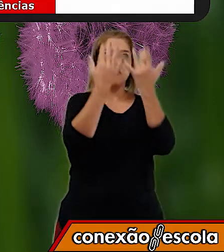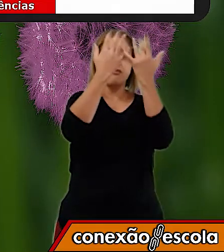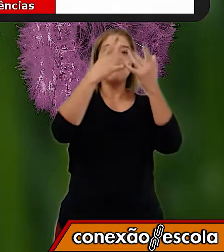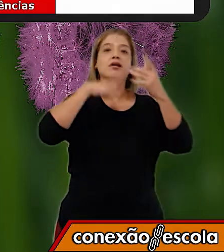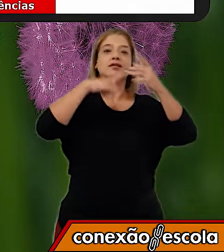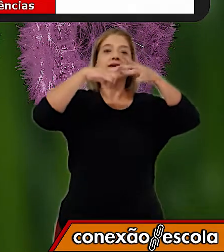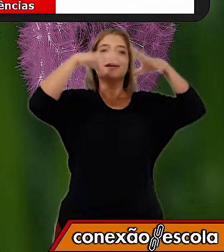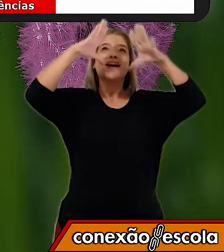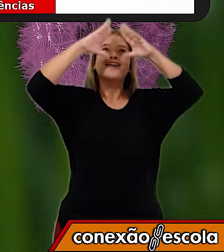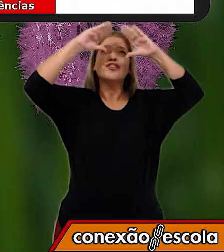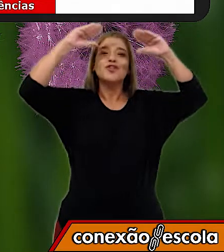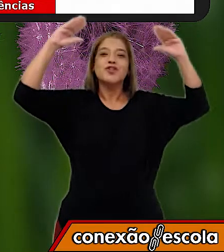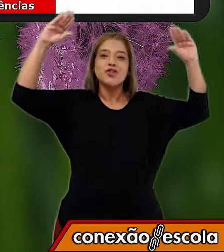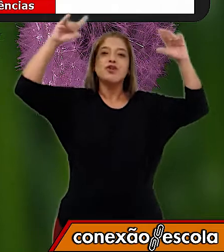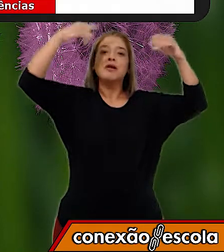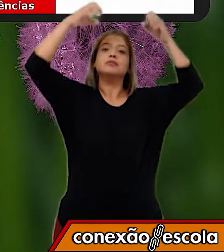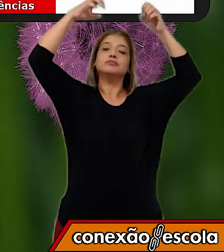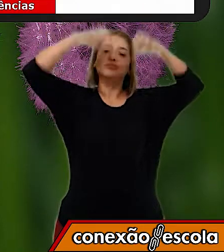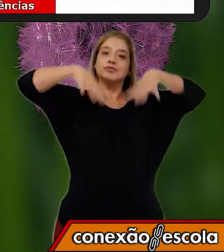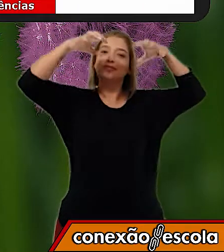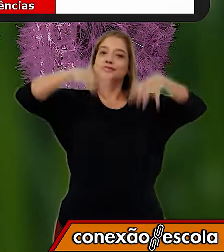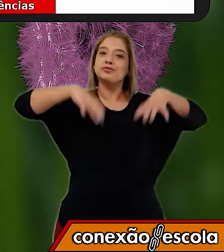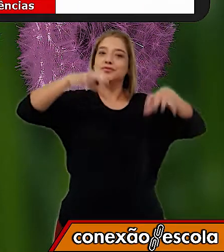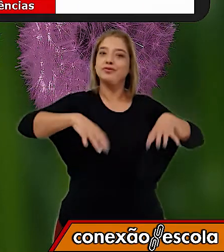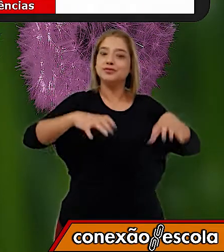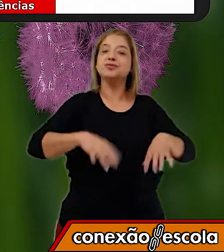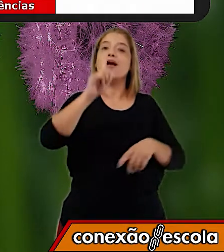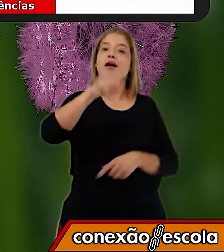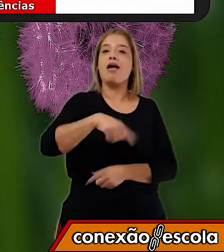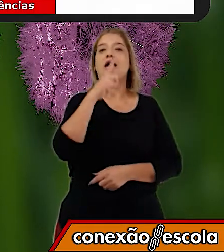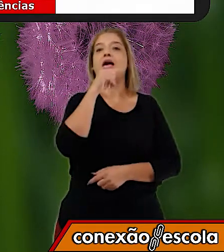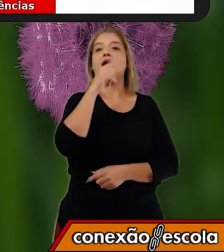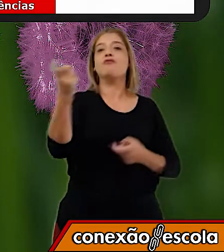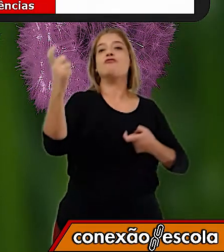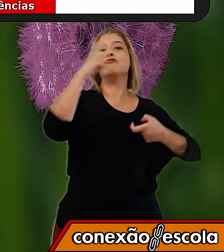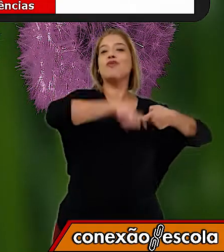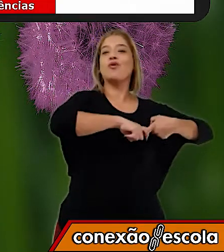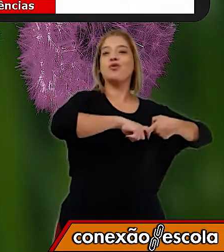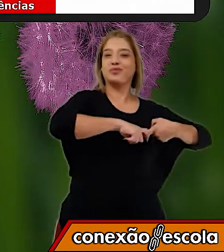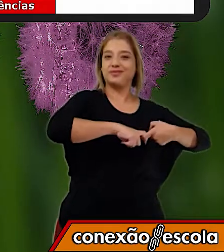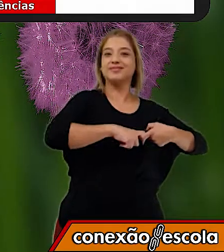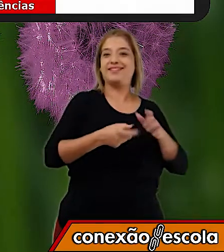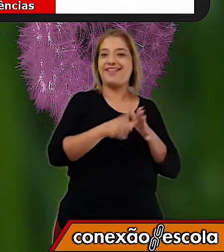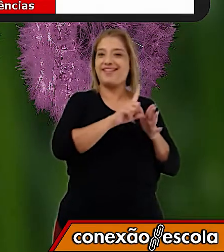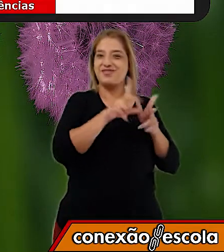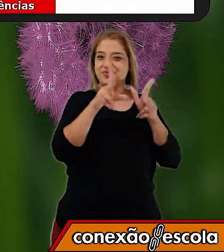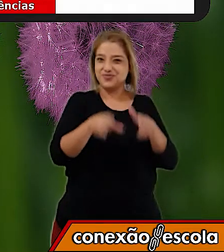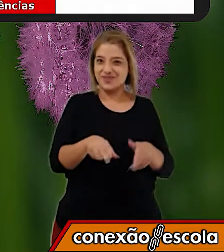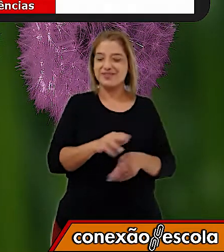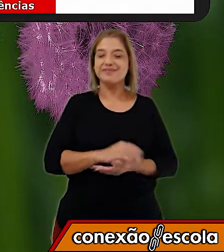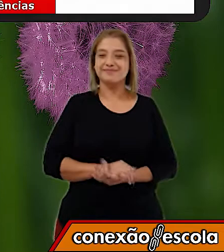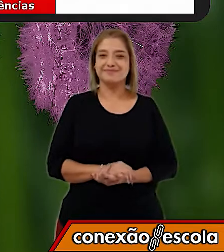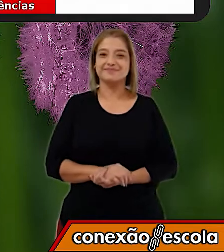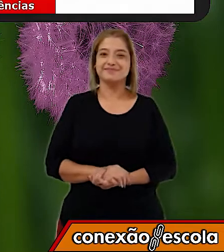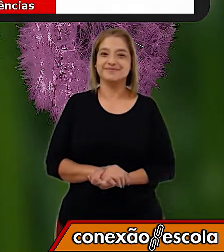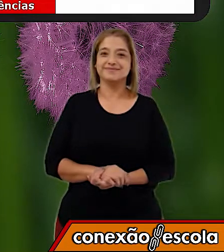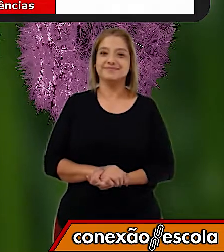momento e cai depois na forma líquida, ou seja, voltando ao seu estado anterior.